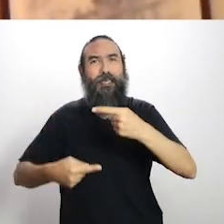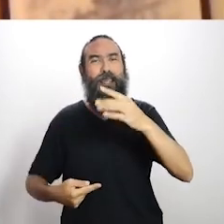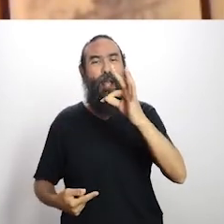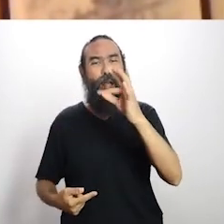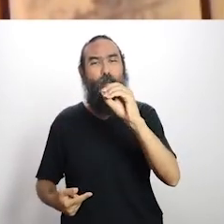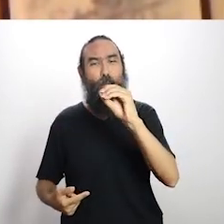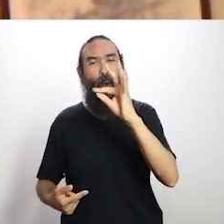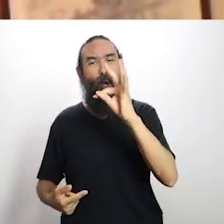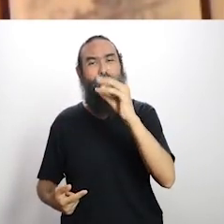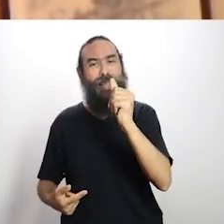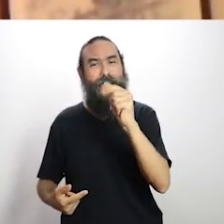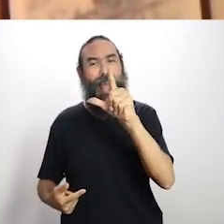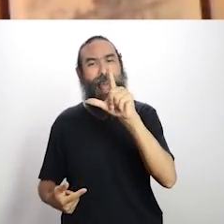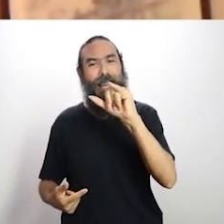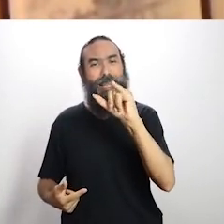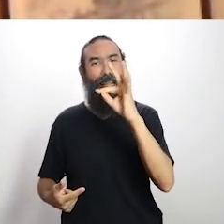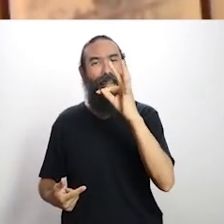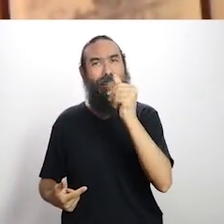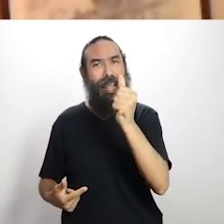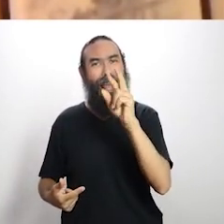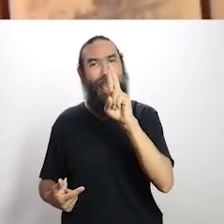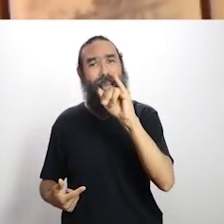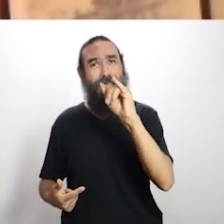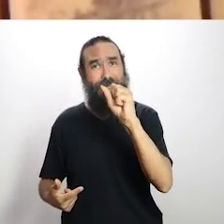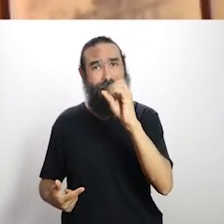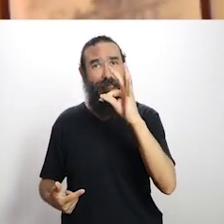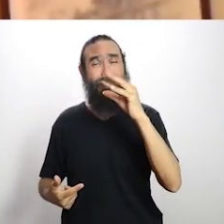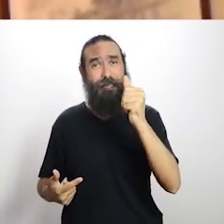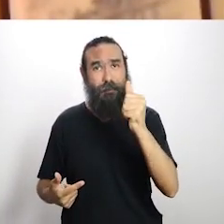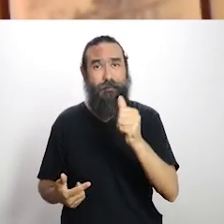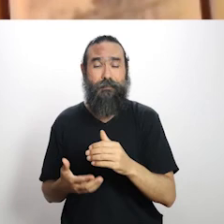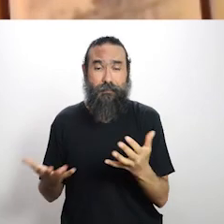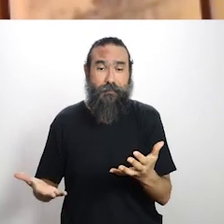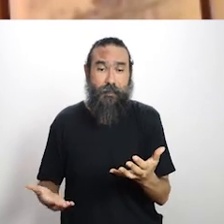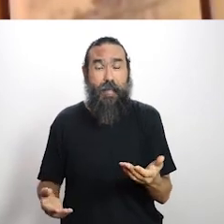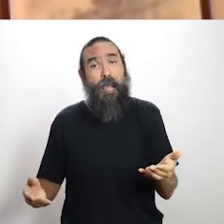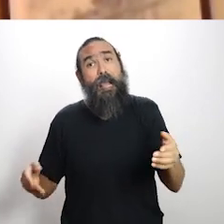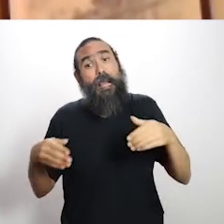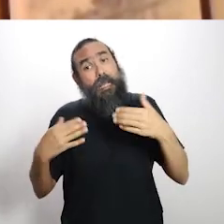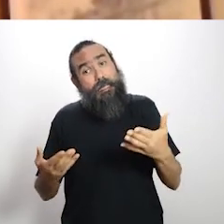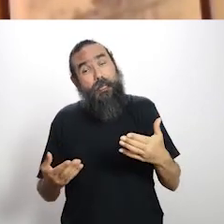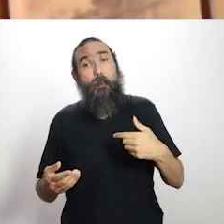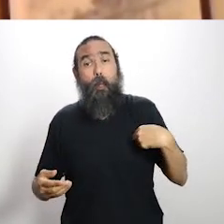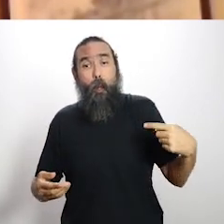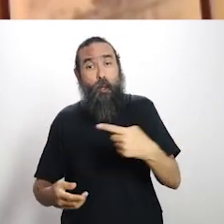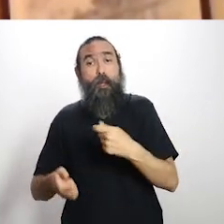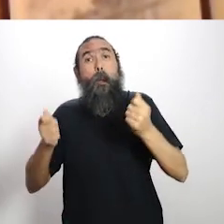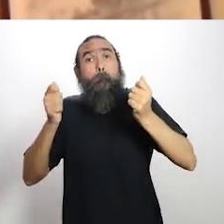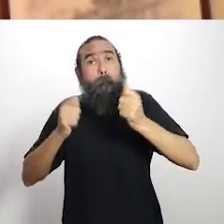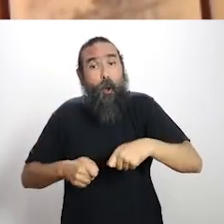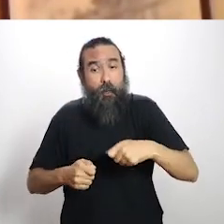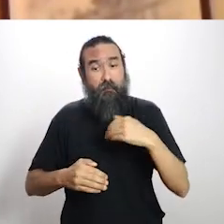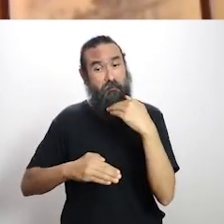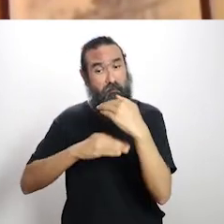mas bem costurados e a lei Aldir Blanc ela tem mesmo esse sentido obrigado